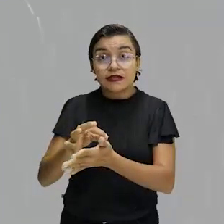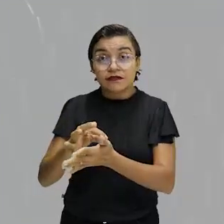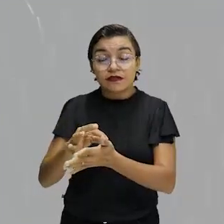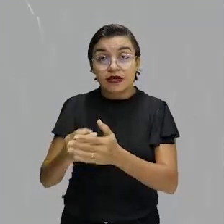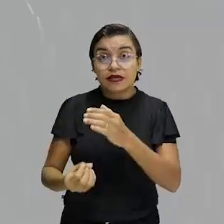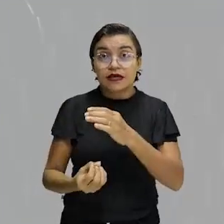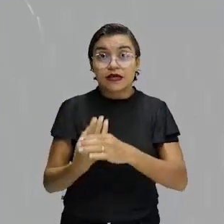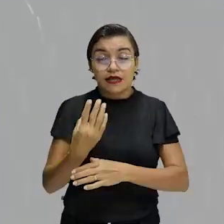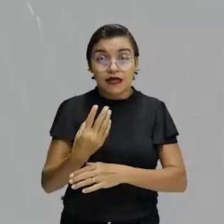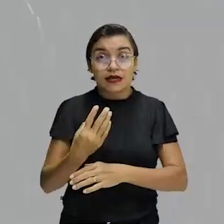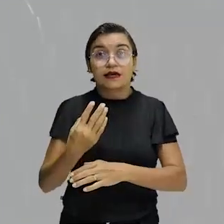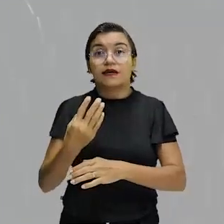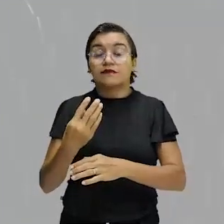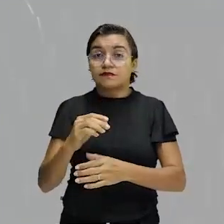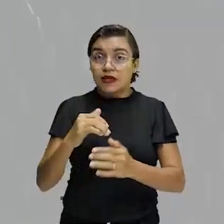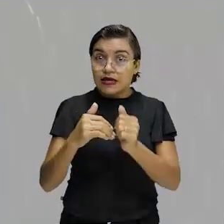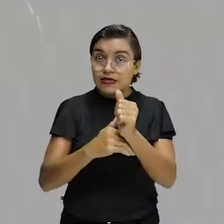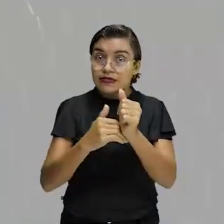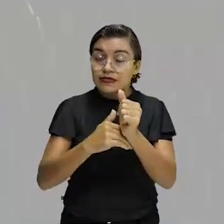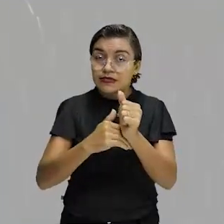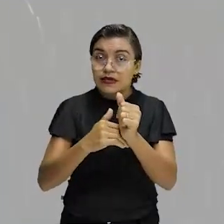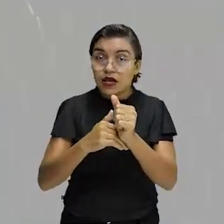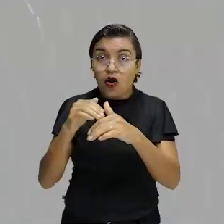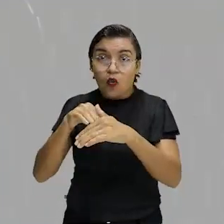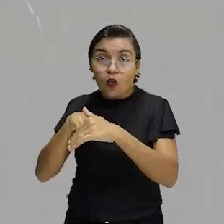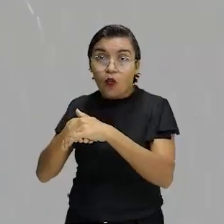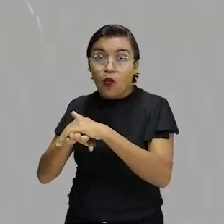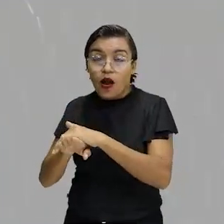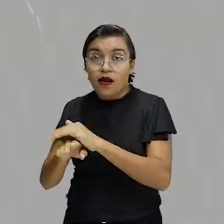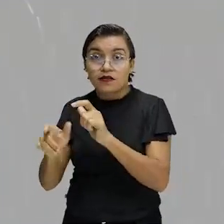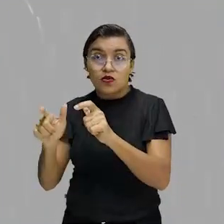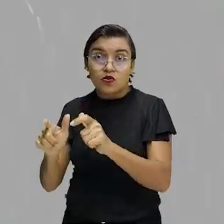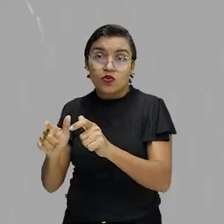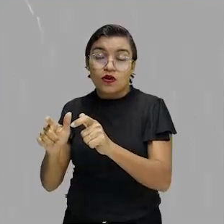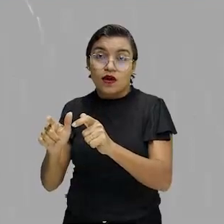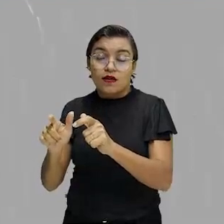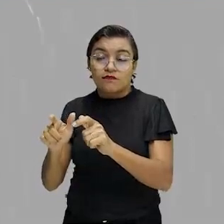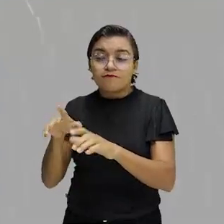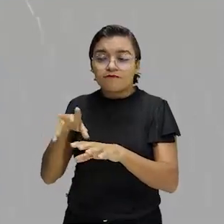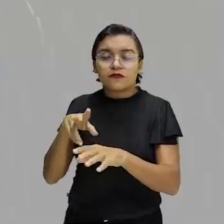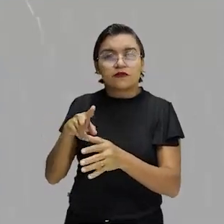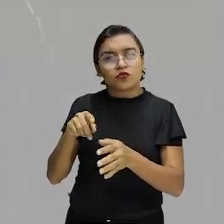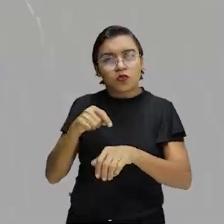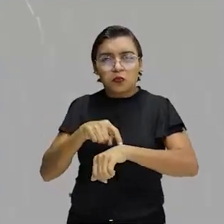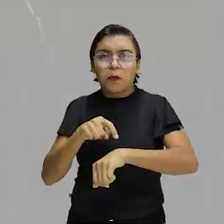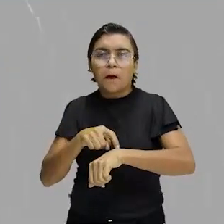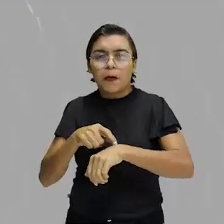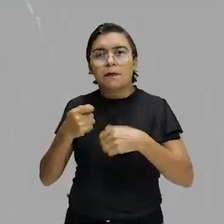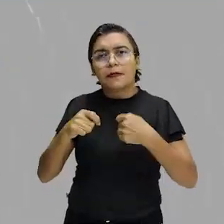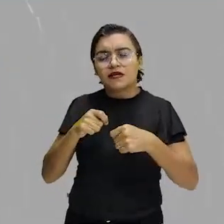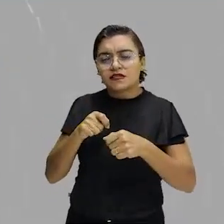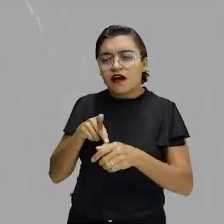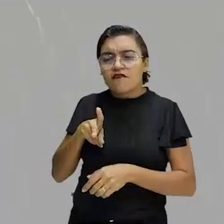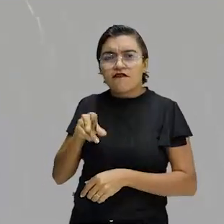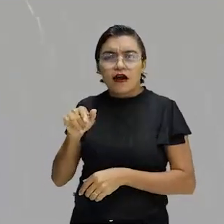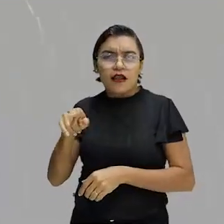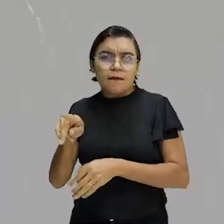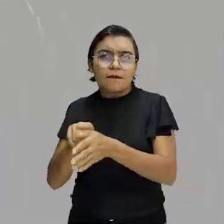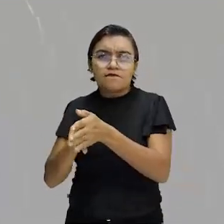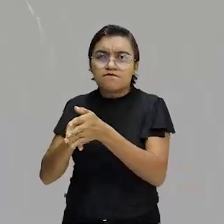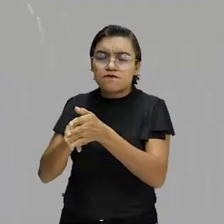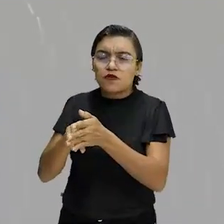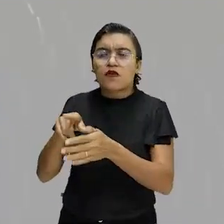senha anotada em um local fácil para que vocês possam ter acesso depois e não tenham tantos transtornos como nós temos a